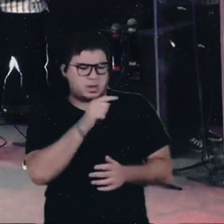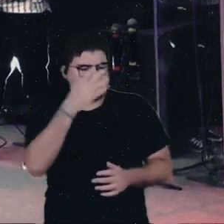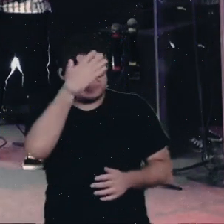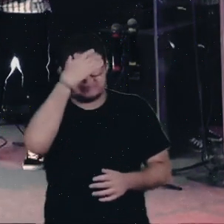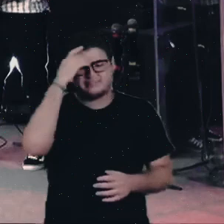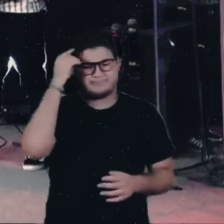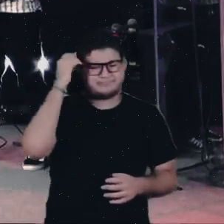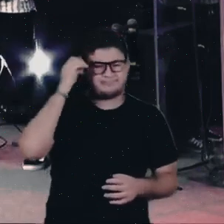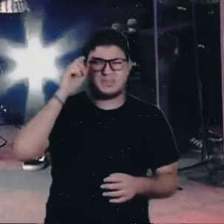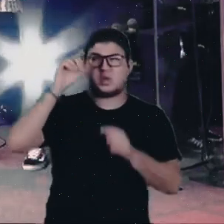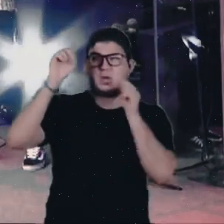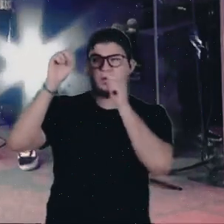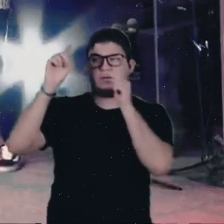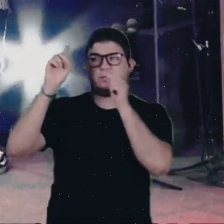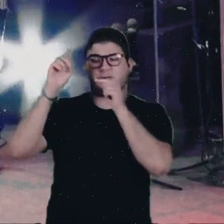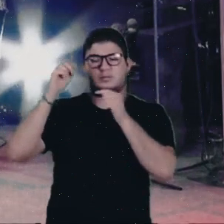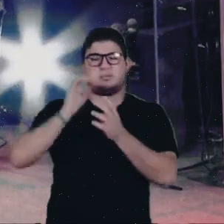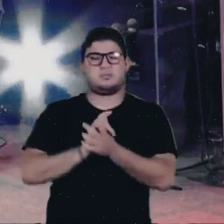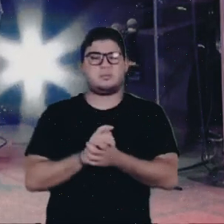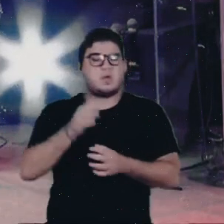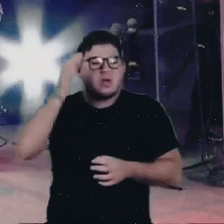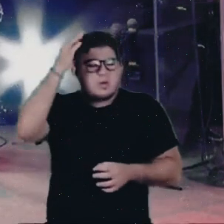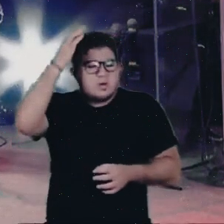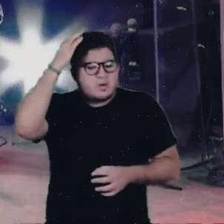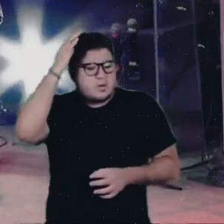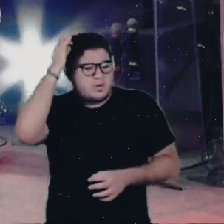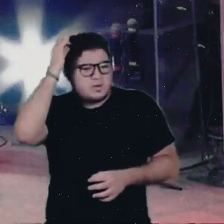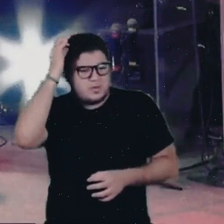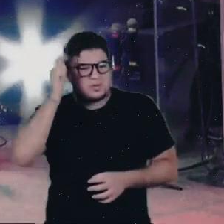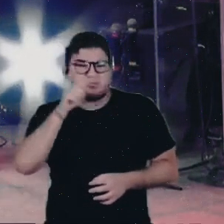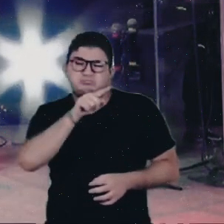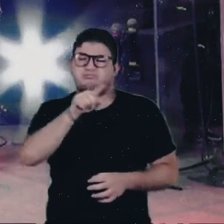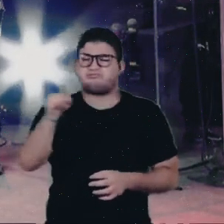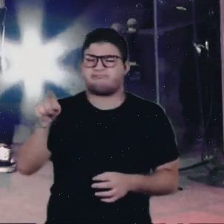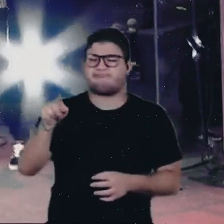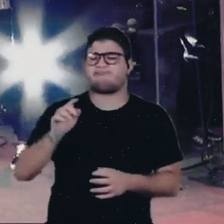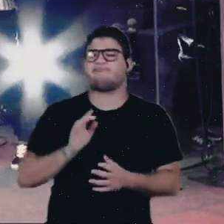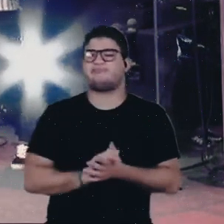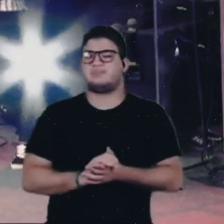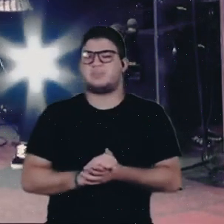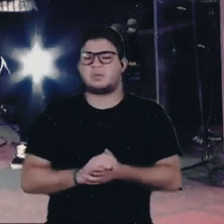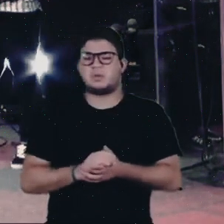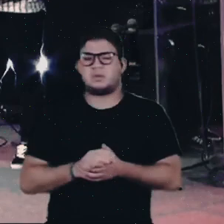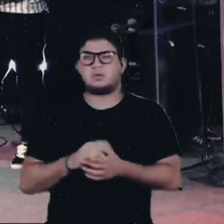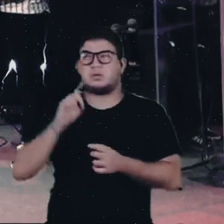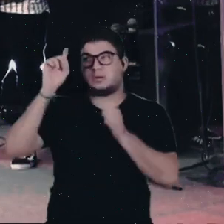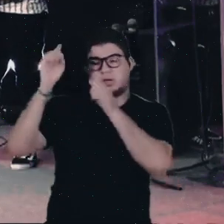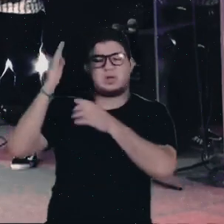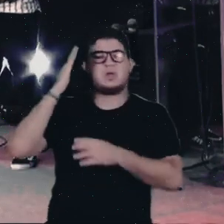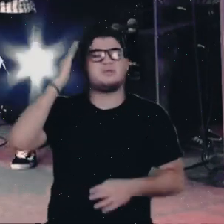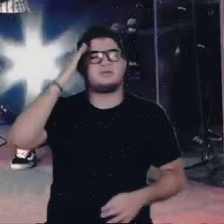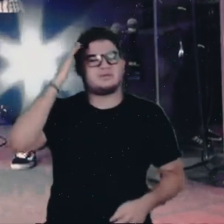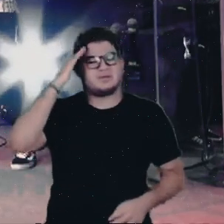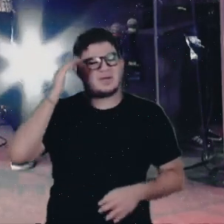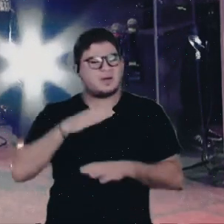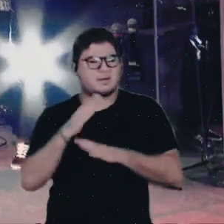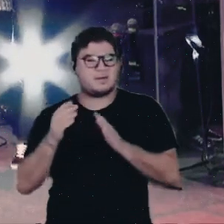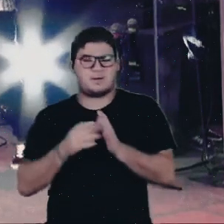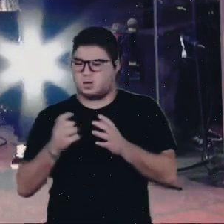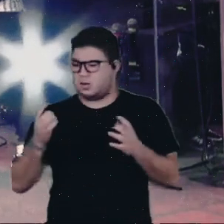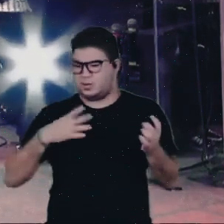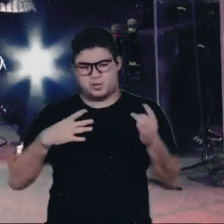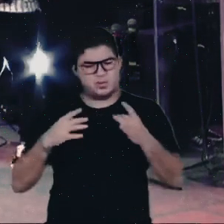Deus. Até os cabelos da cabeça de vocês estão contados. Não tenham medo, vocês